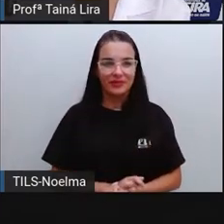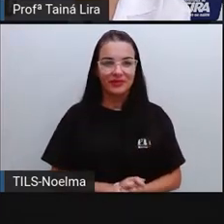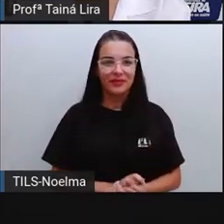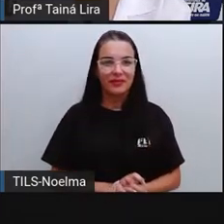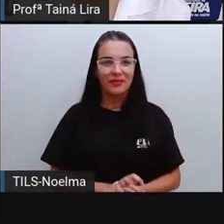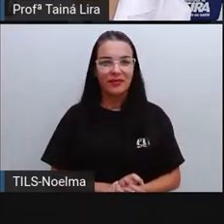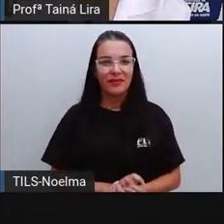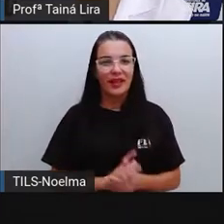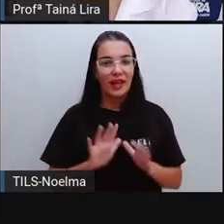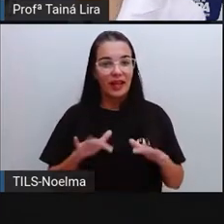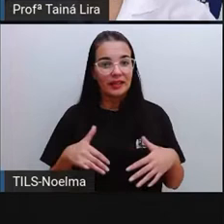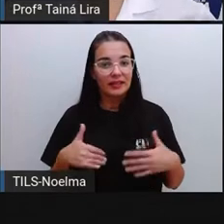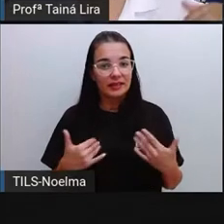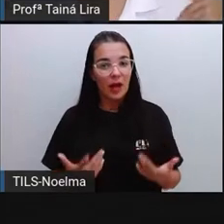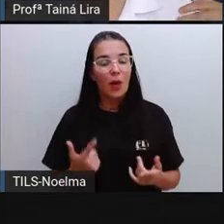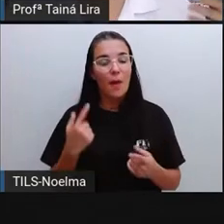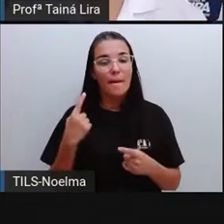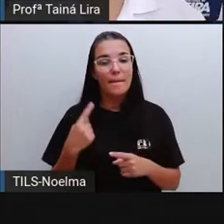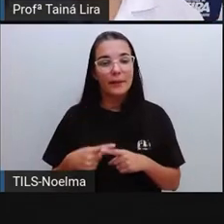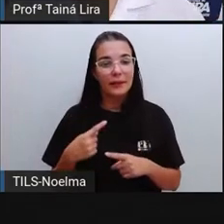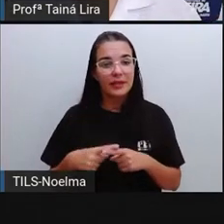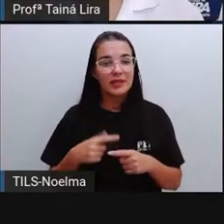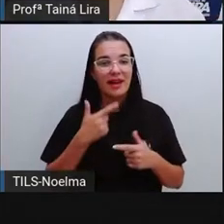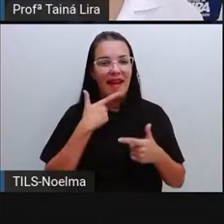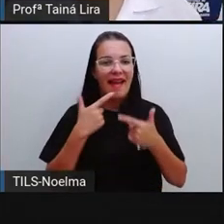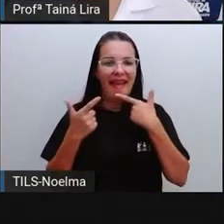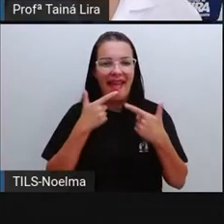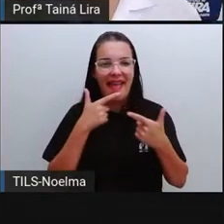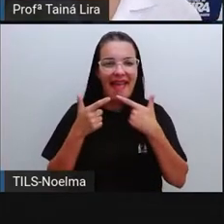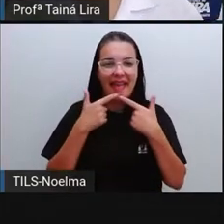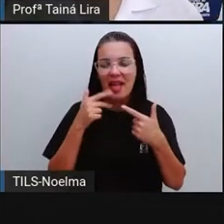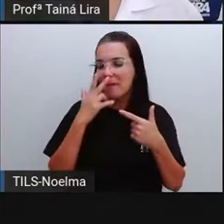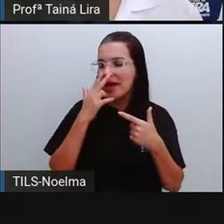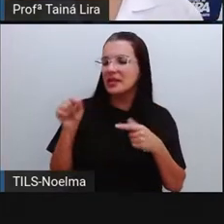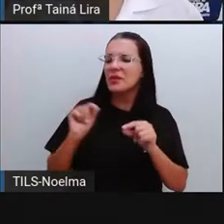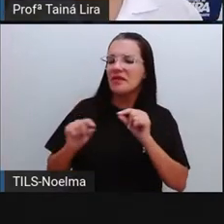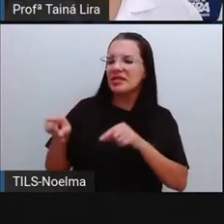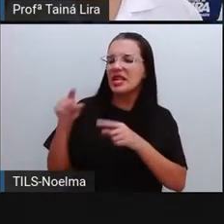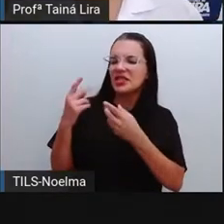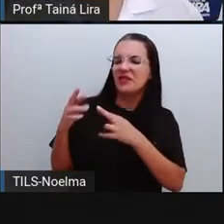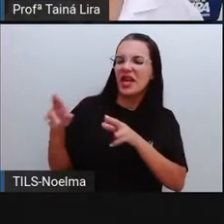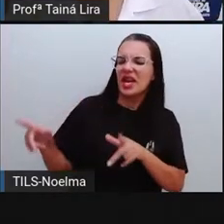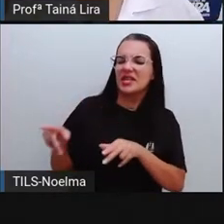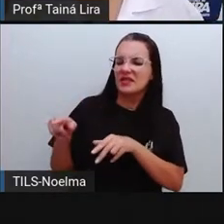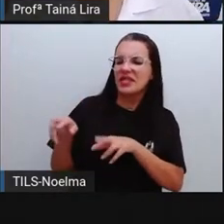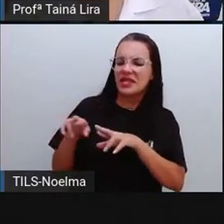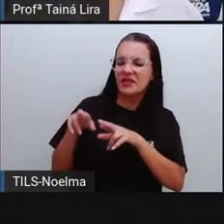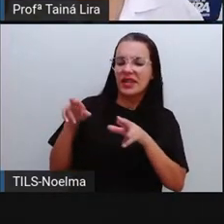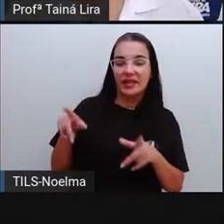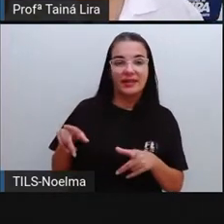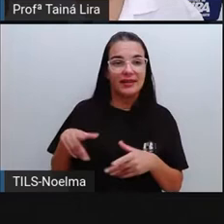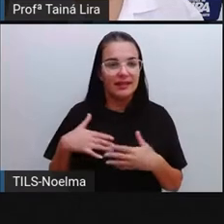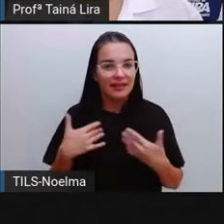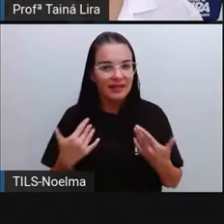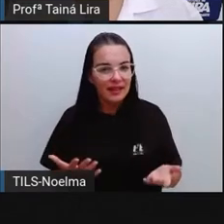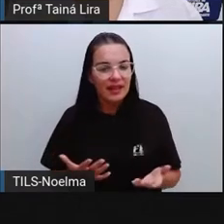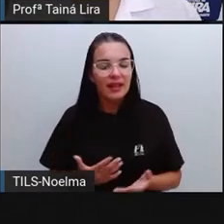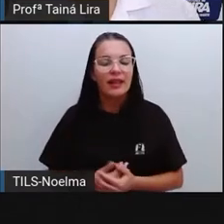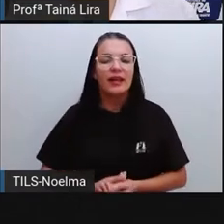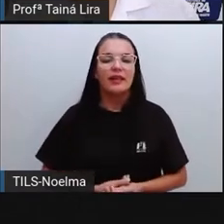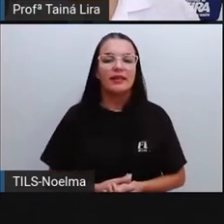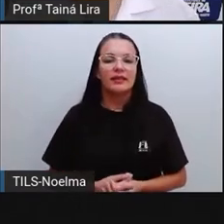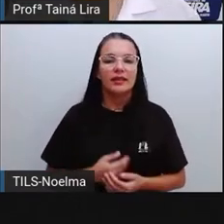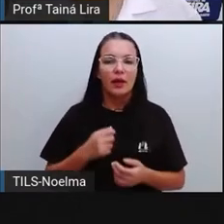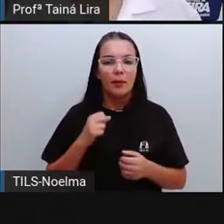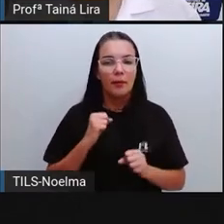aí as outras zebrinhas começaram a debochar da zebra e ela não aguentava, né? Ela ficava muito chateada e